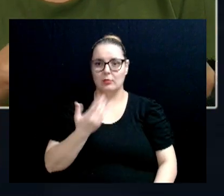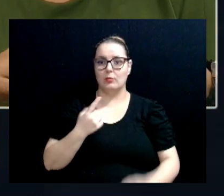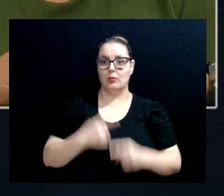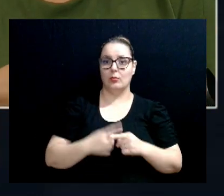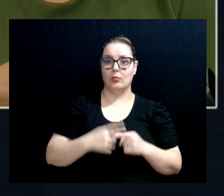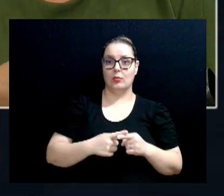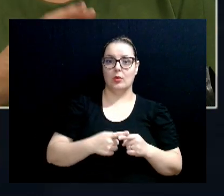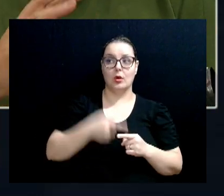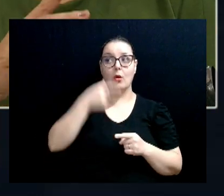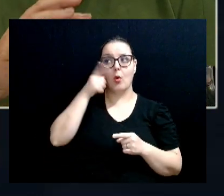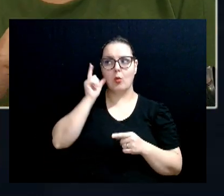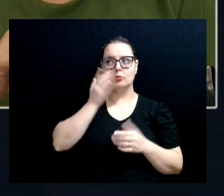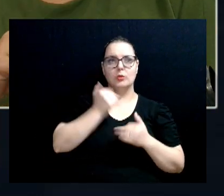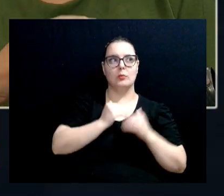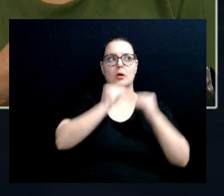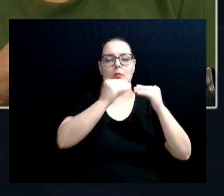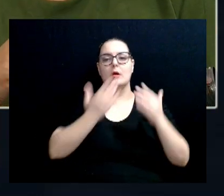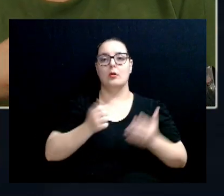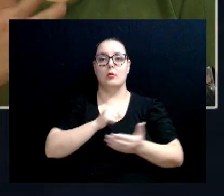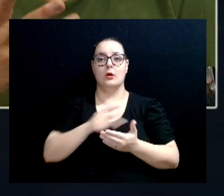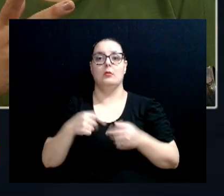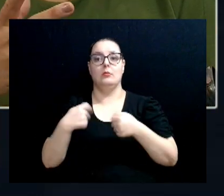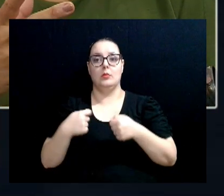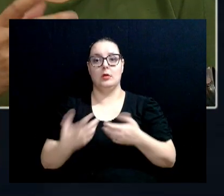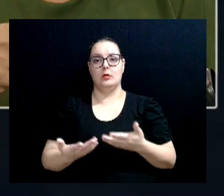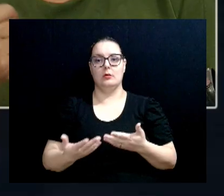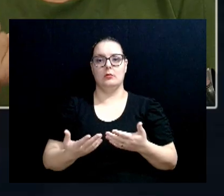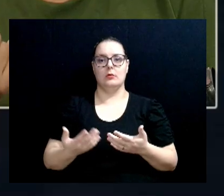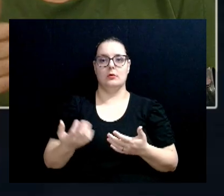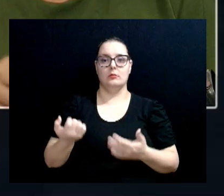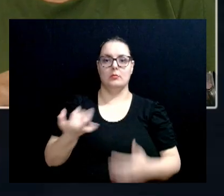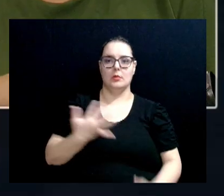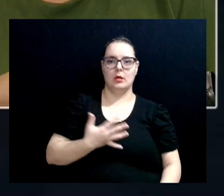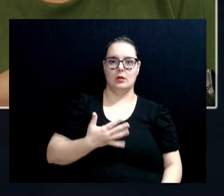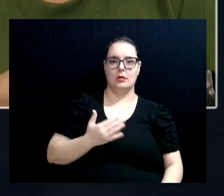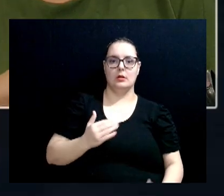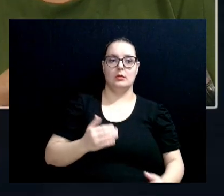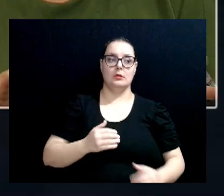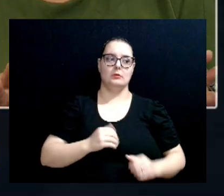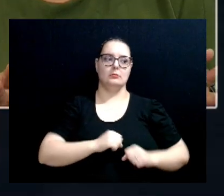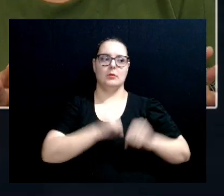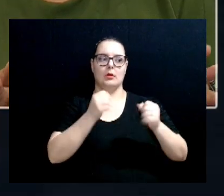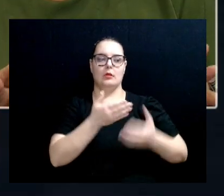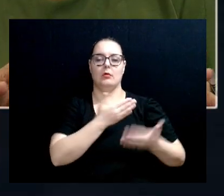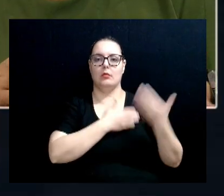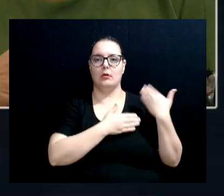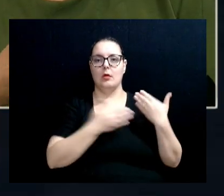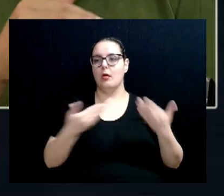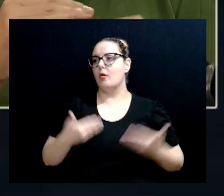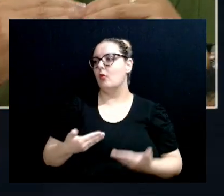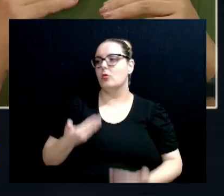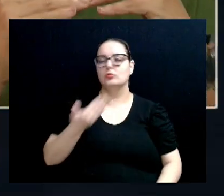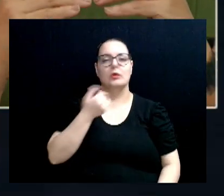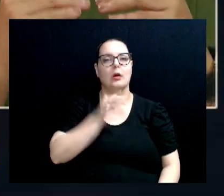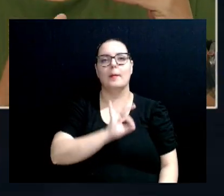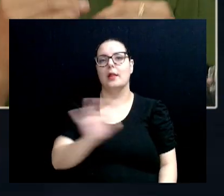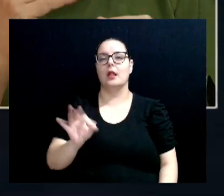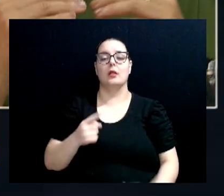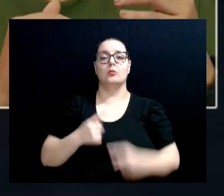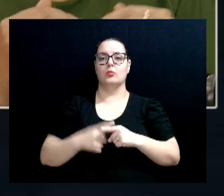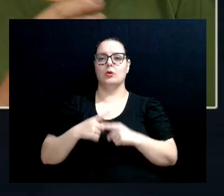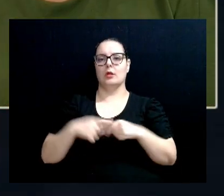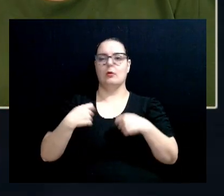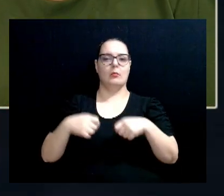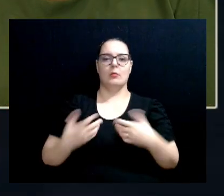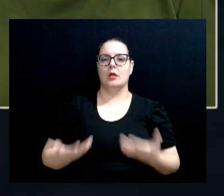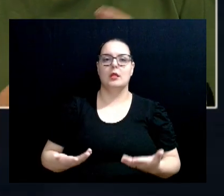como o aplicativo falou que ela precisa de tanto, e ela extrapolou ontem, hoje ela vai ficar sem comer, porque ela precisa manter